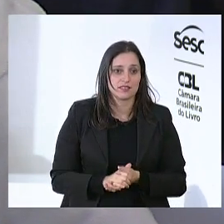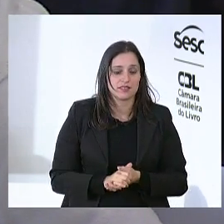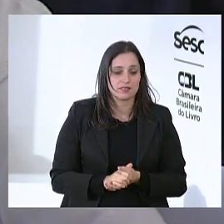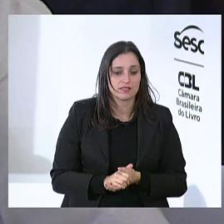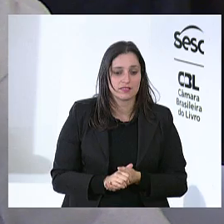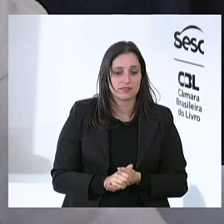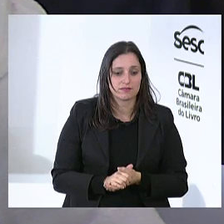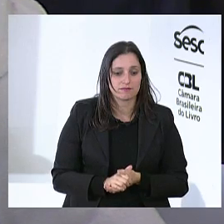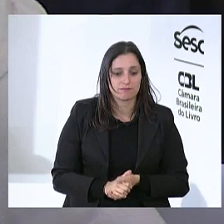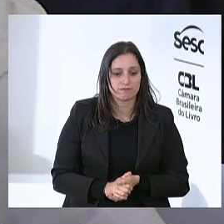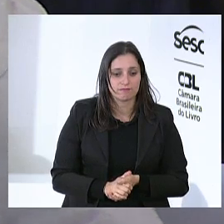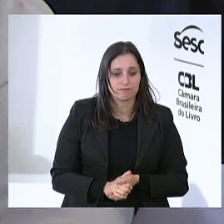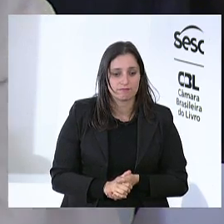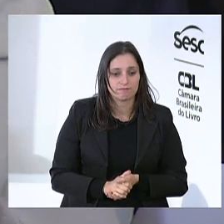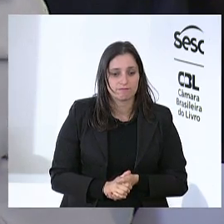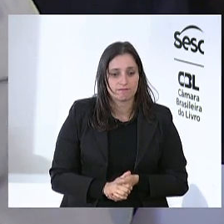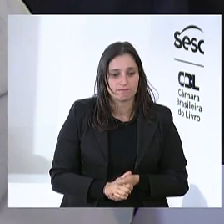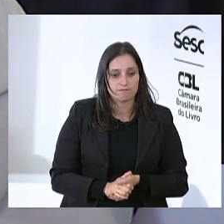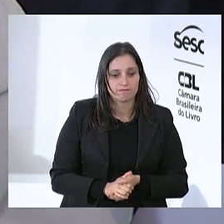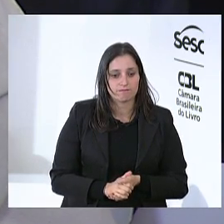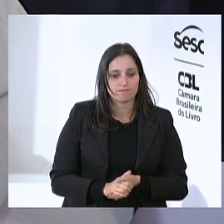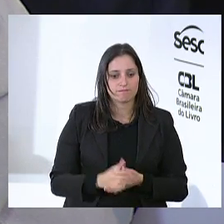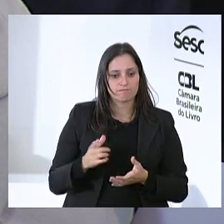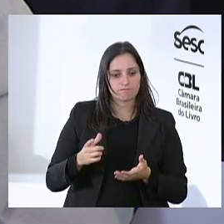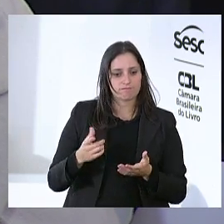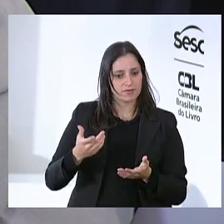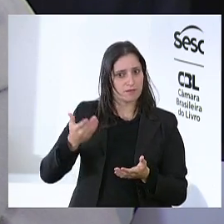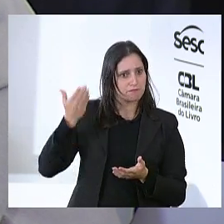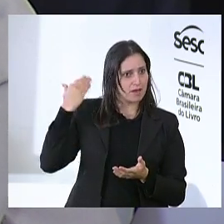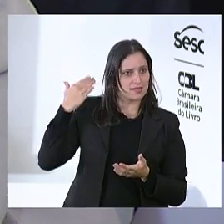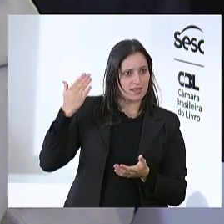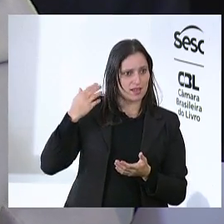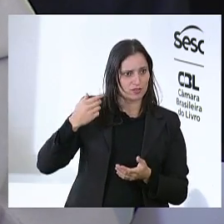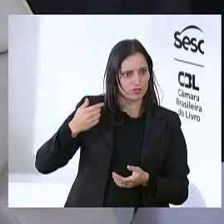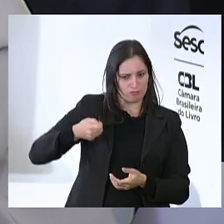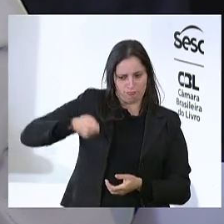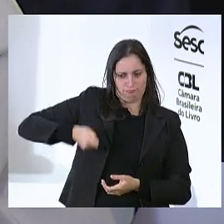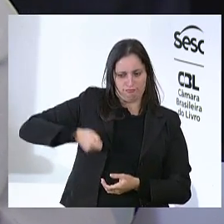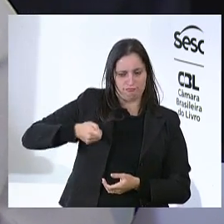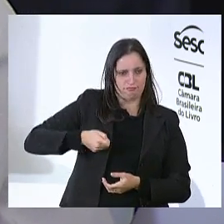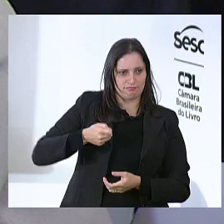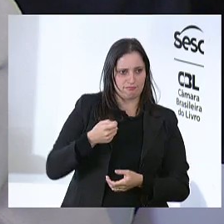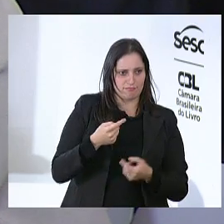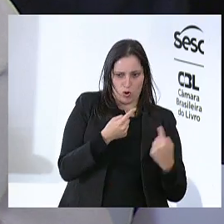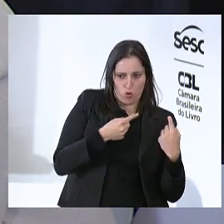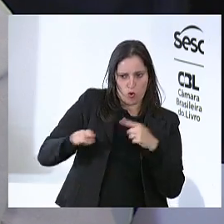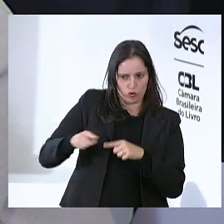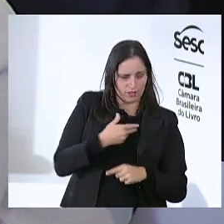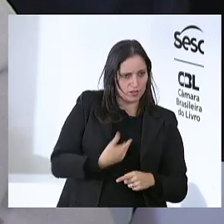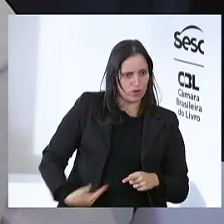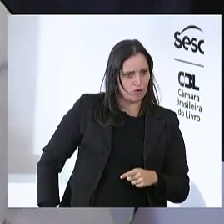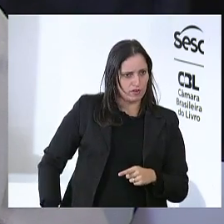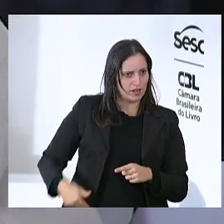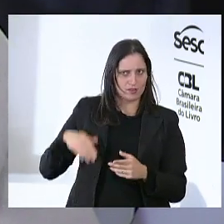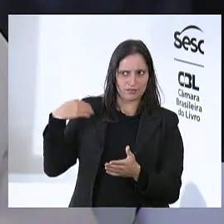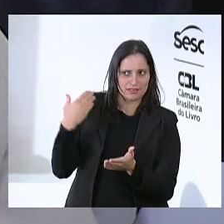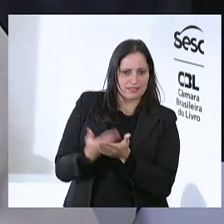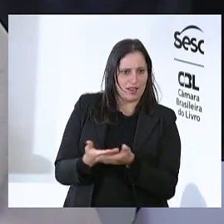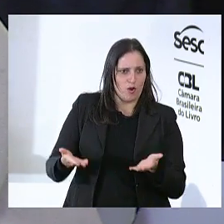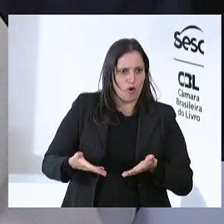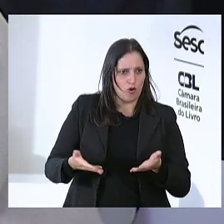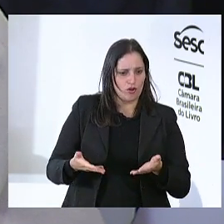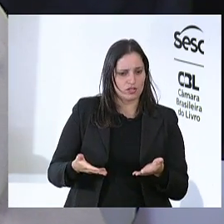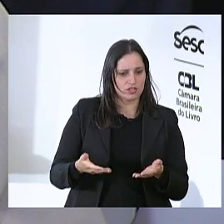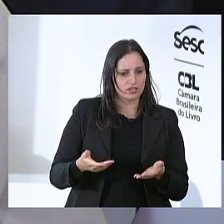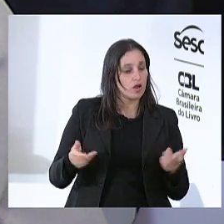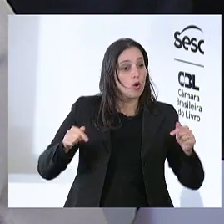escravocrata, e que vem muito antes do golpe e que permeia a sociedade inteira. E isso não causa uma